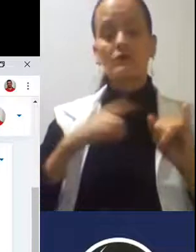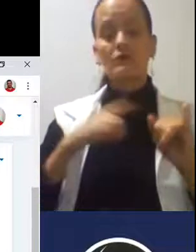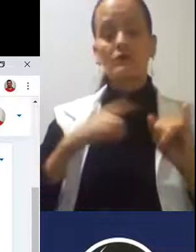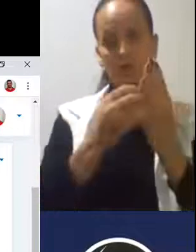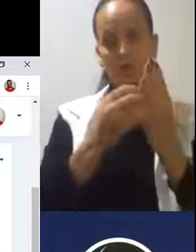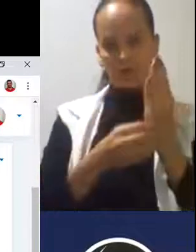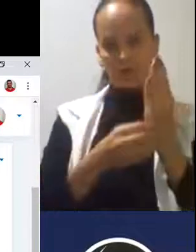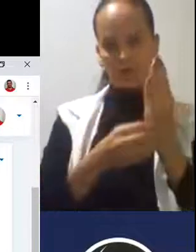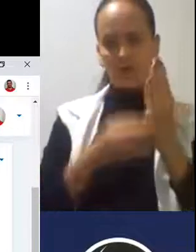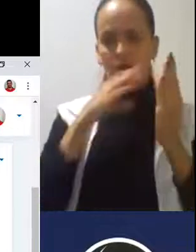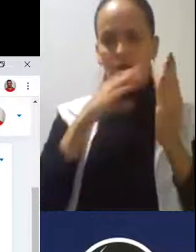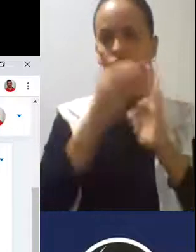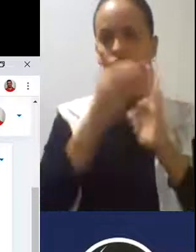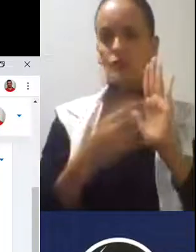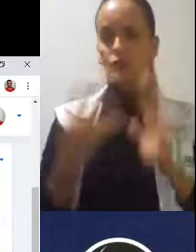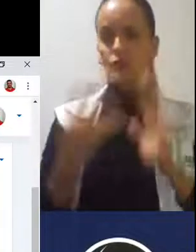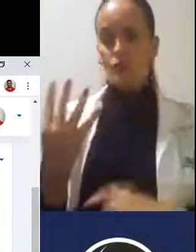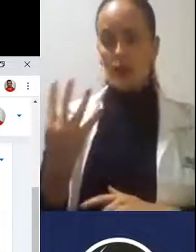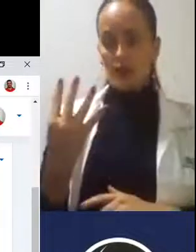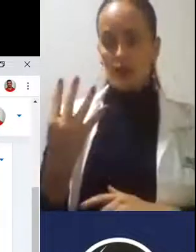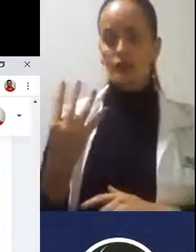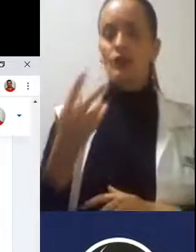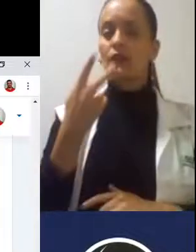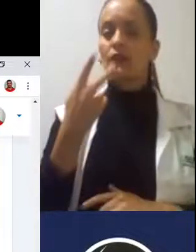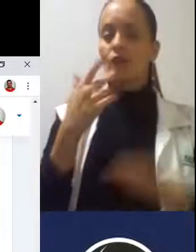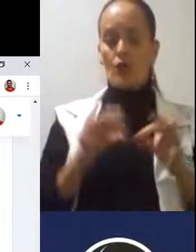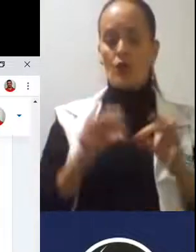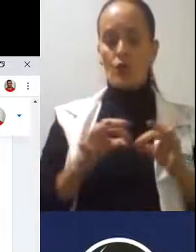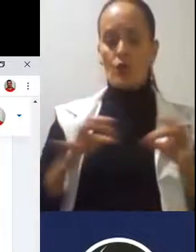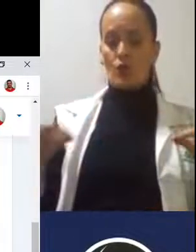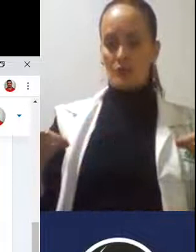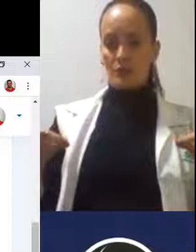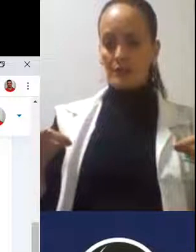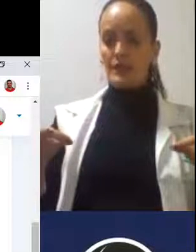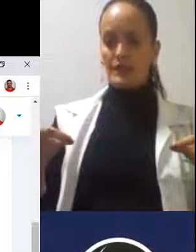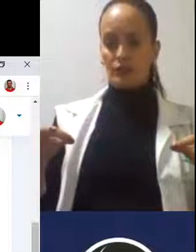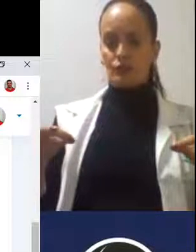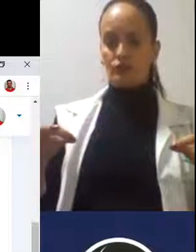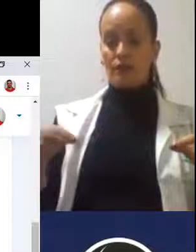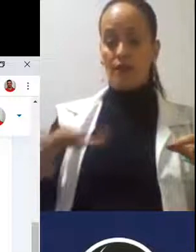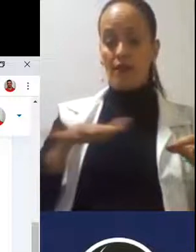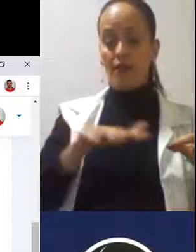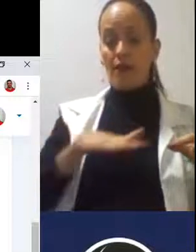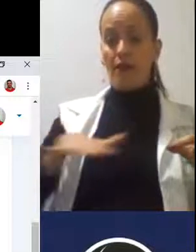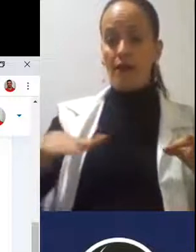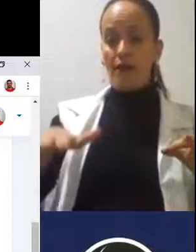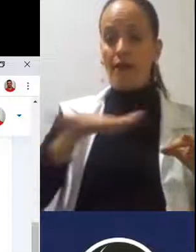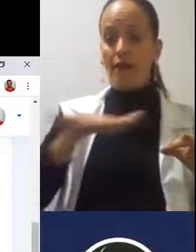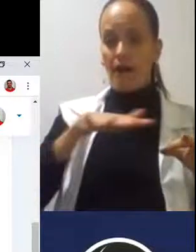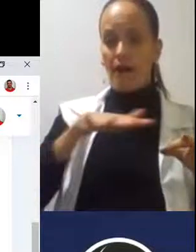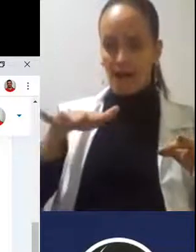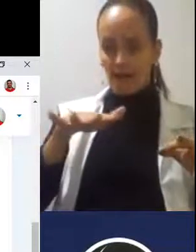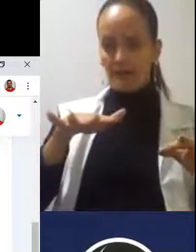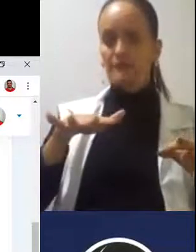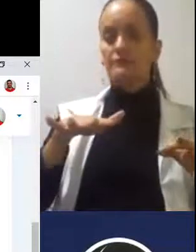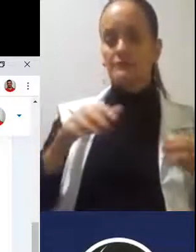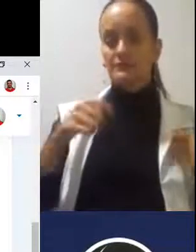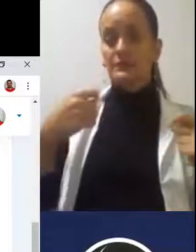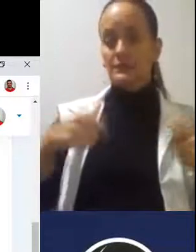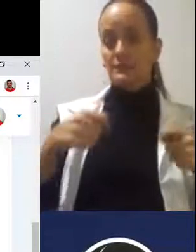4. Ao comprimento, né, do condutor, a área de seção transversal, que no caso é a bitola do fio. Então,